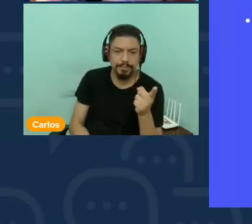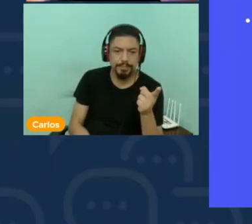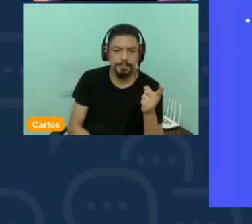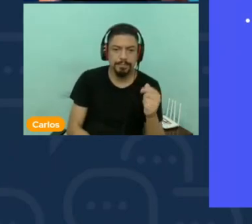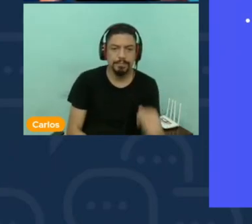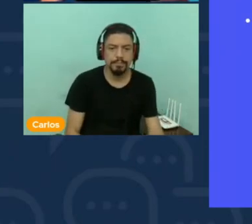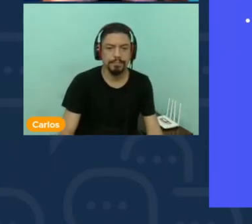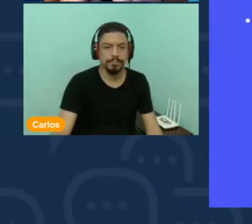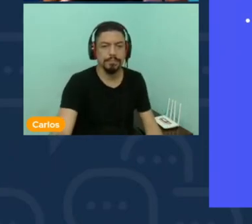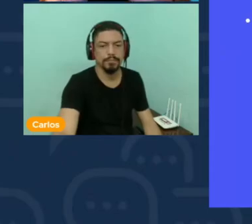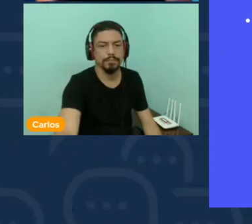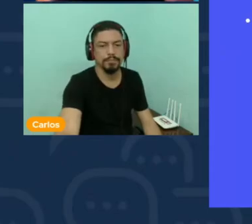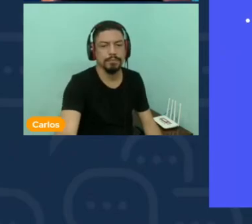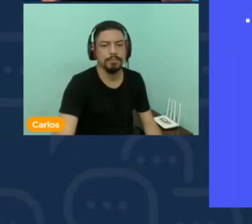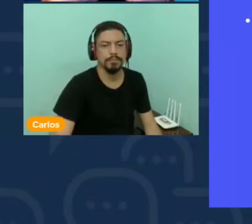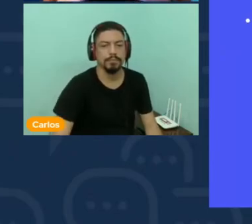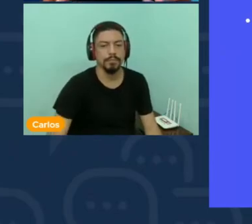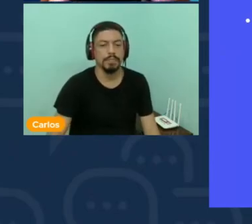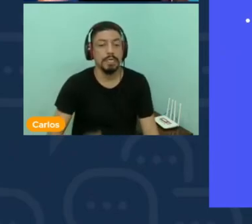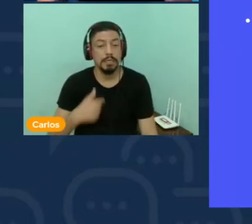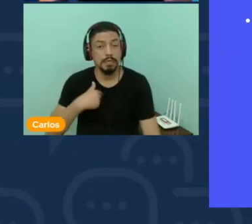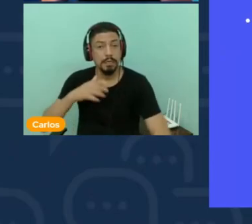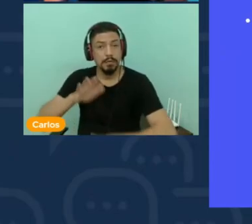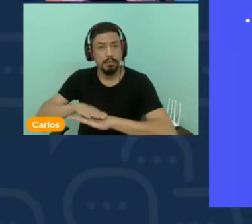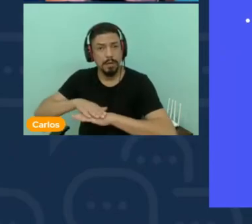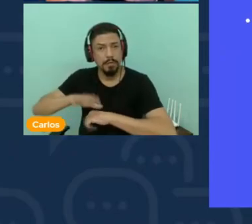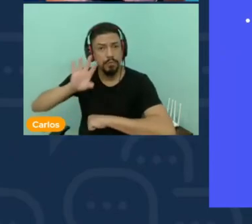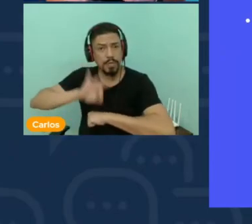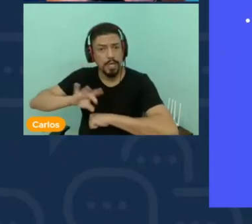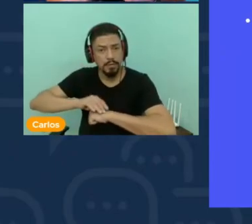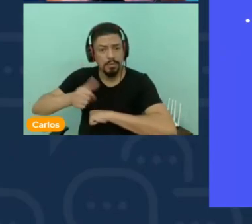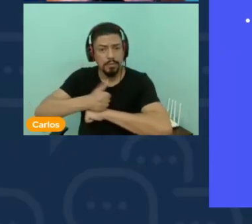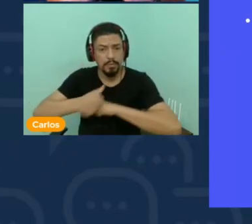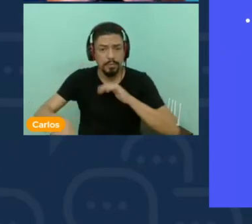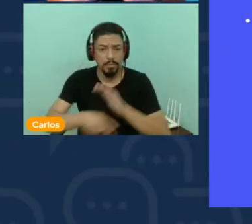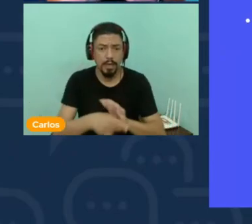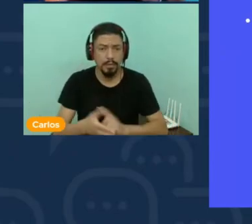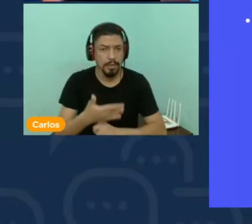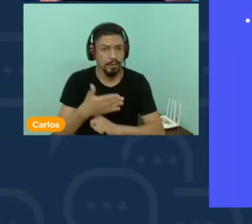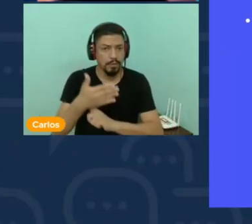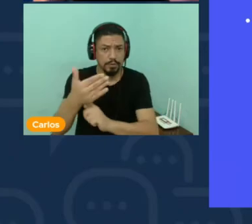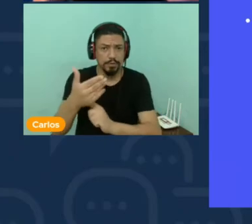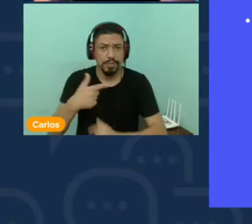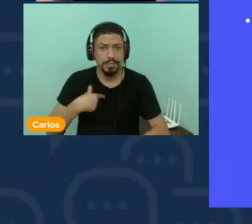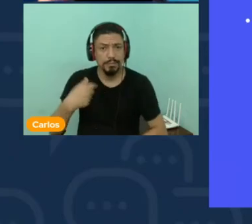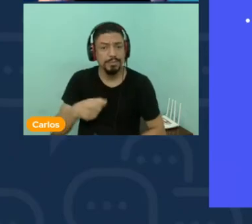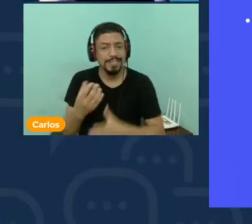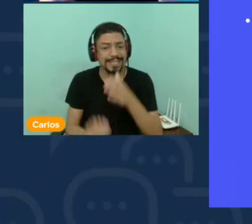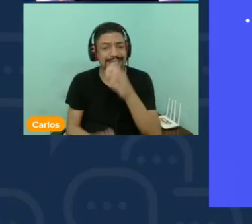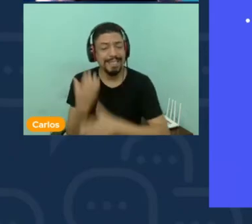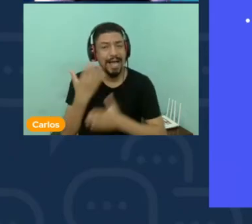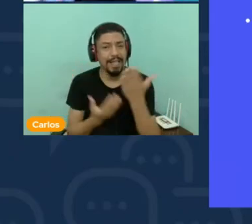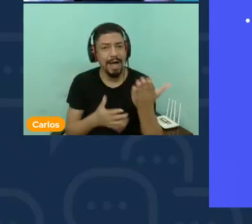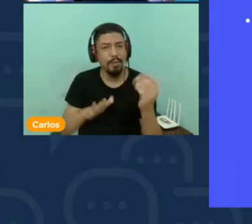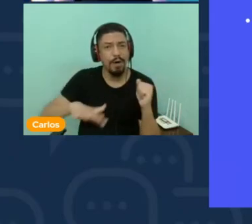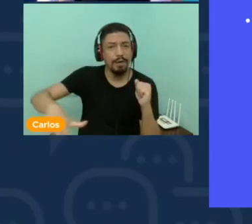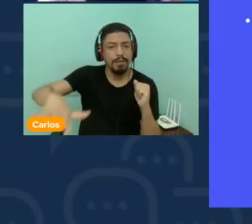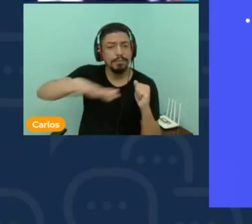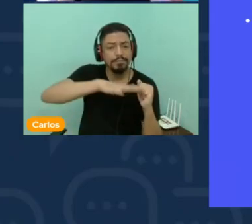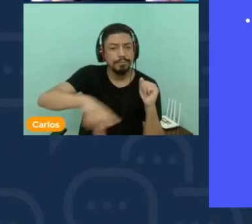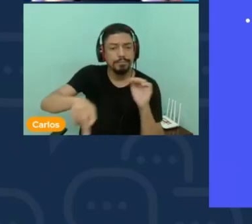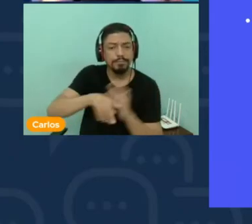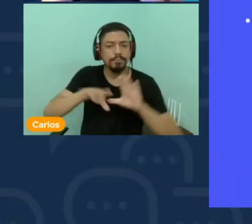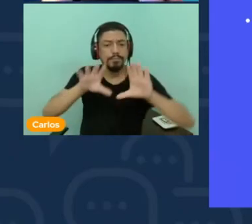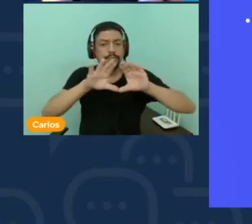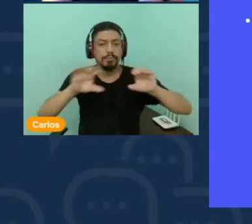E para mim, como técnico, como profissional de tecnologia, precisando criar ali um ambiente na